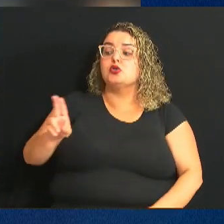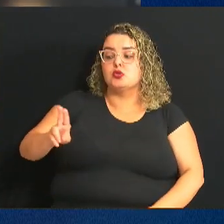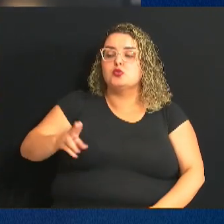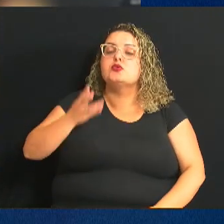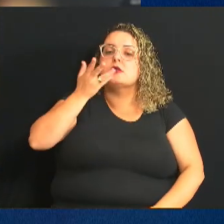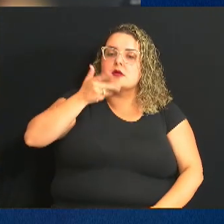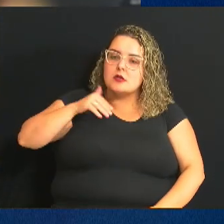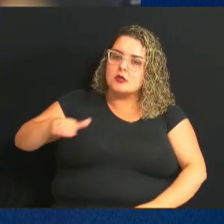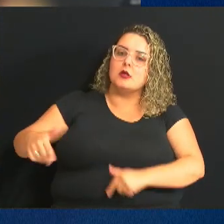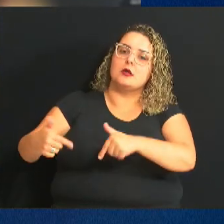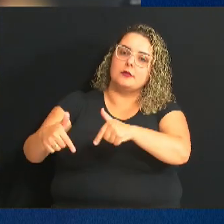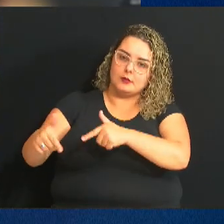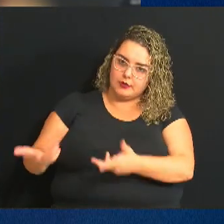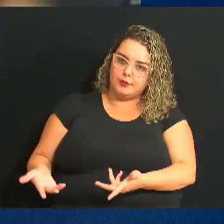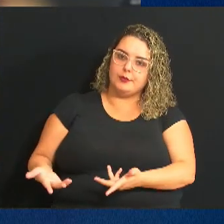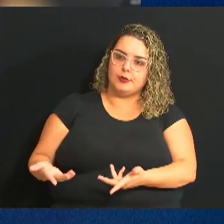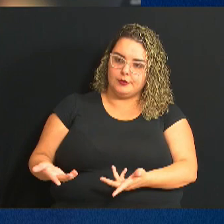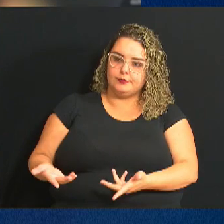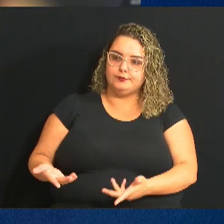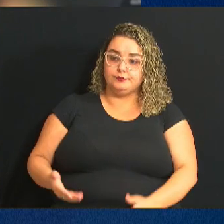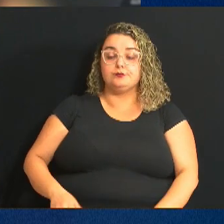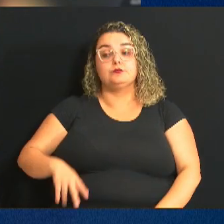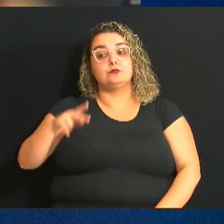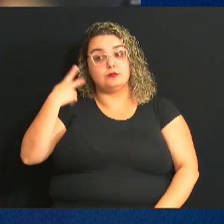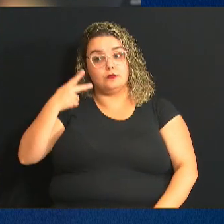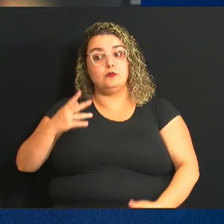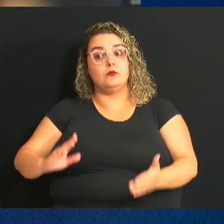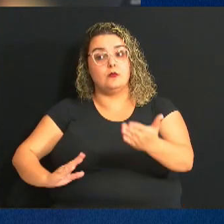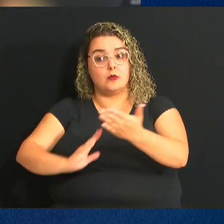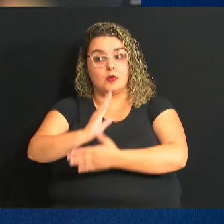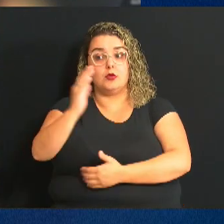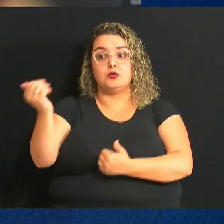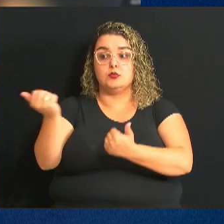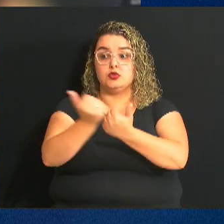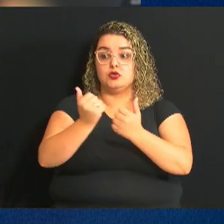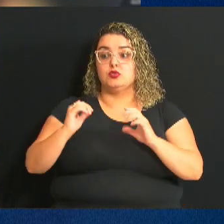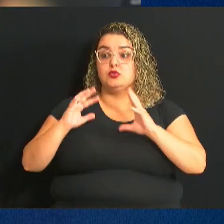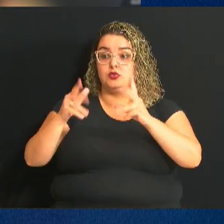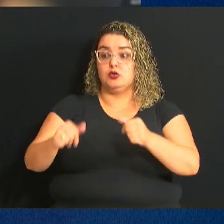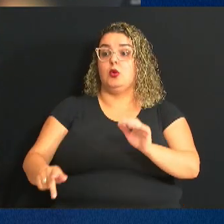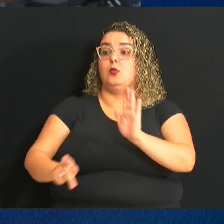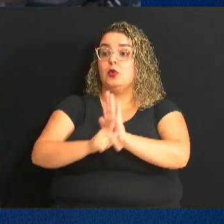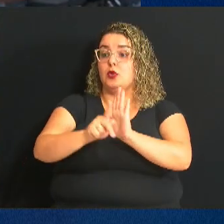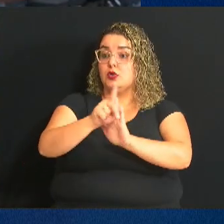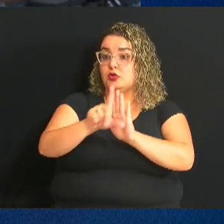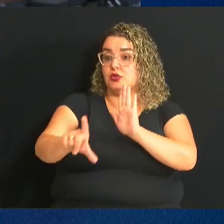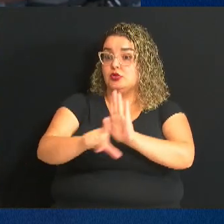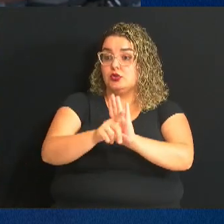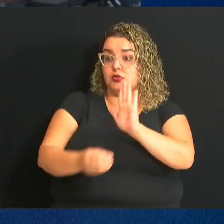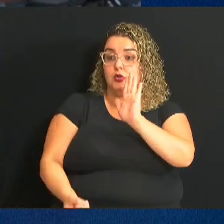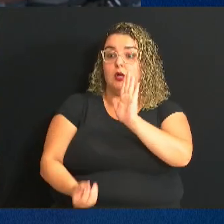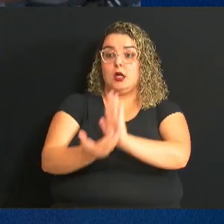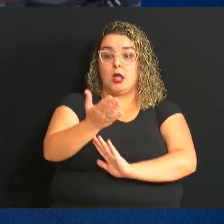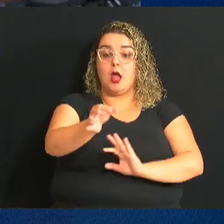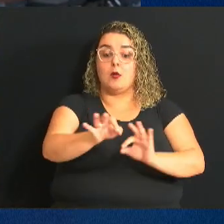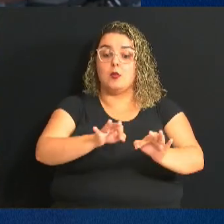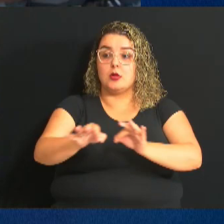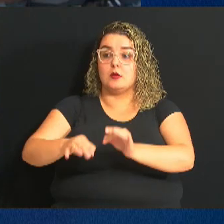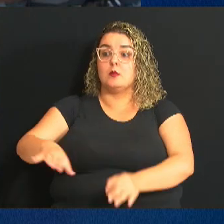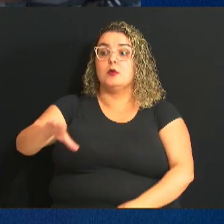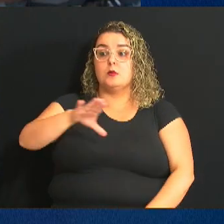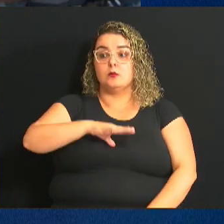infantil. Parlamentares também aprovam substitutivo total de projeto de lei que cria Programa Municipal